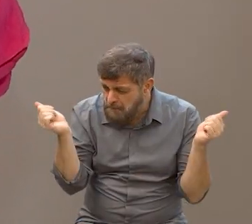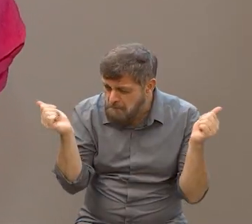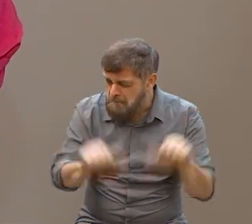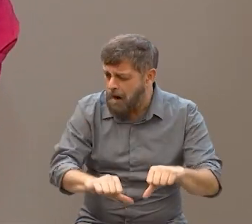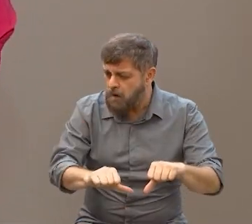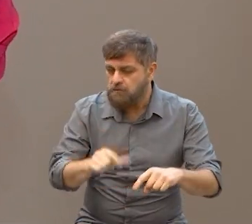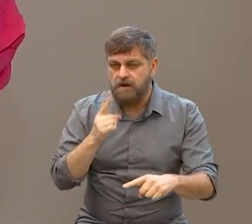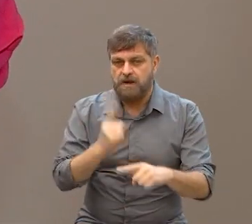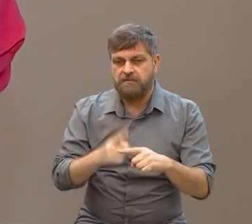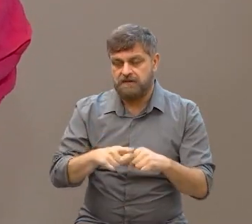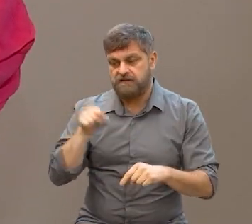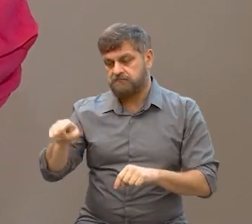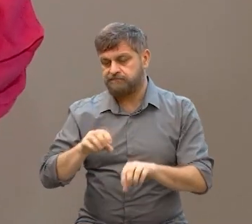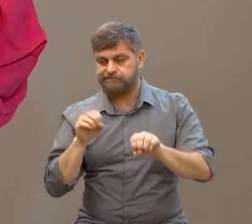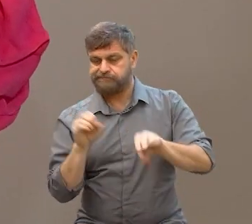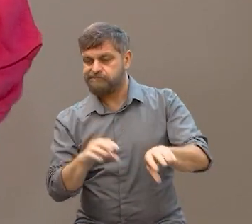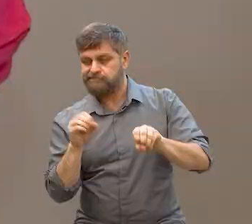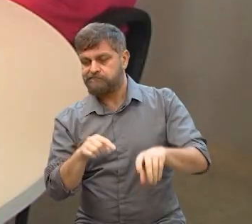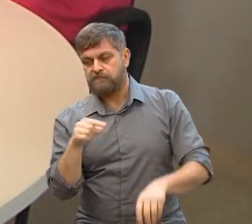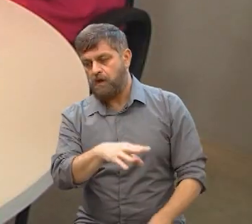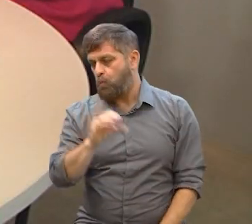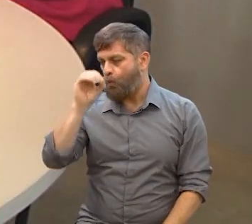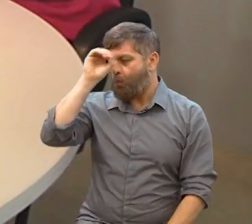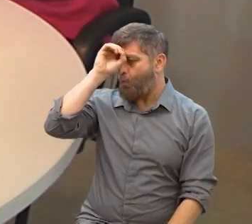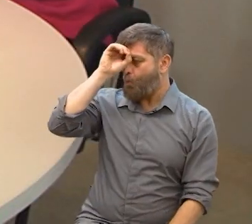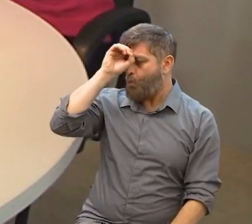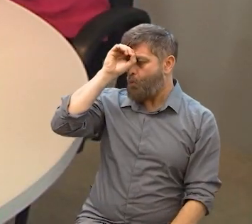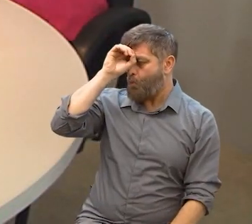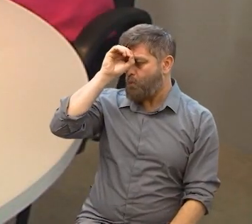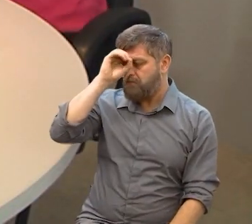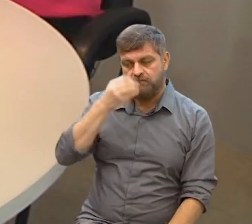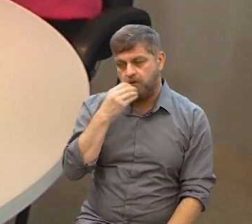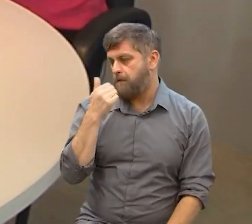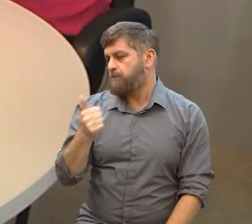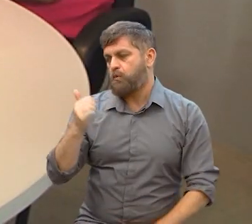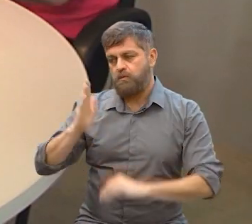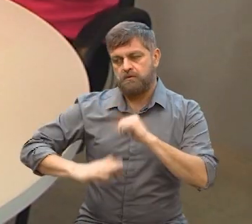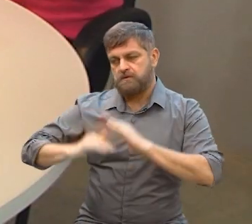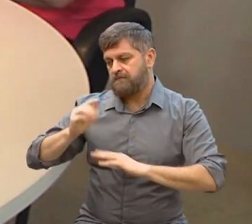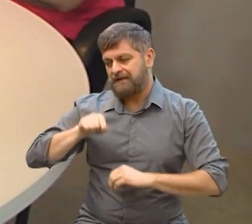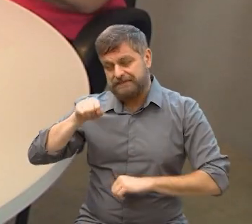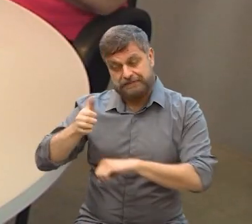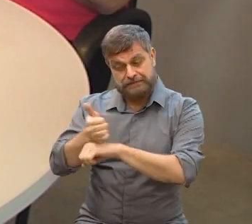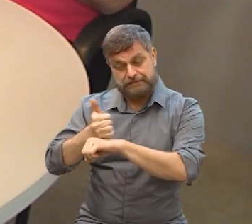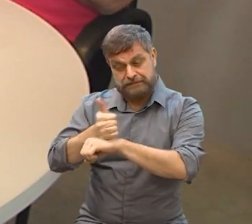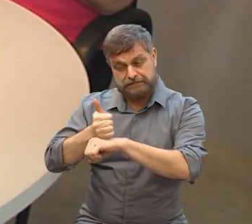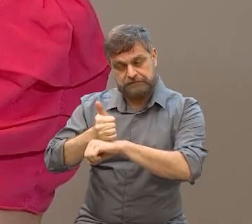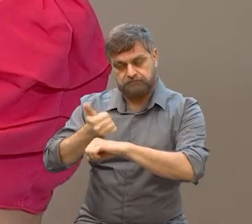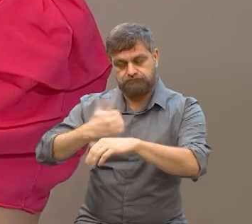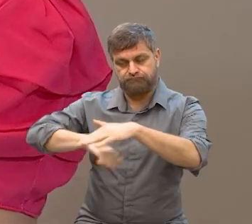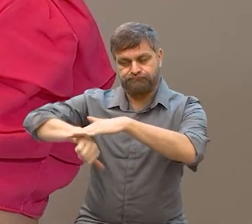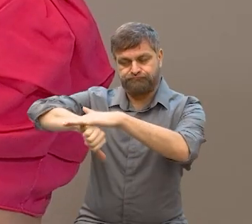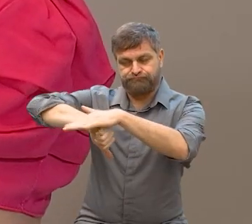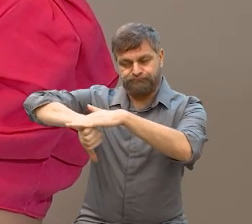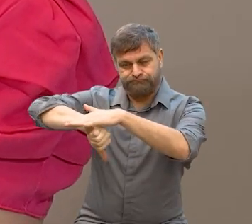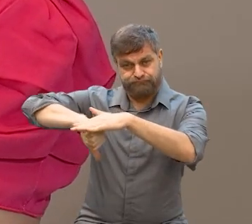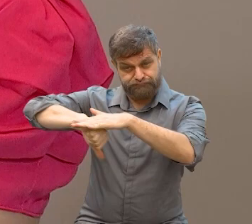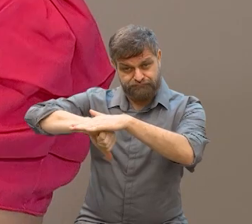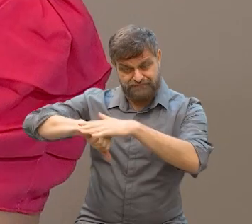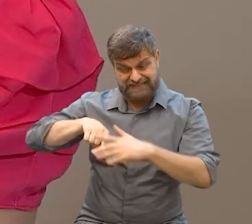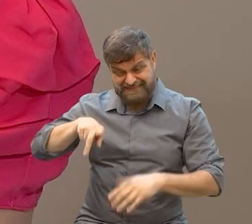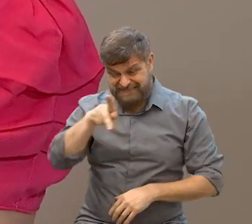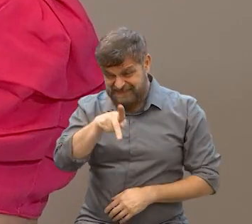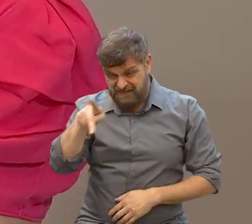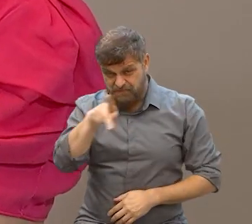é porque o processo de aprendizagem não foi bom, não funcionou, né? O professor, se ele fez